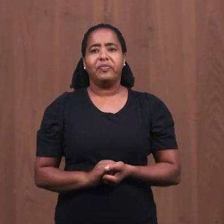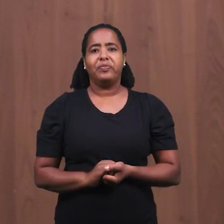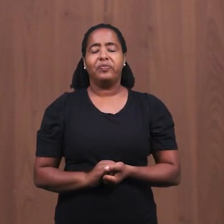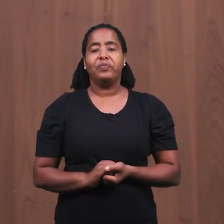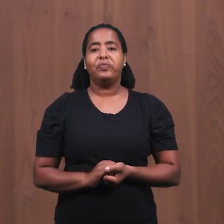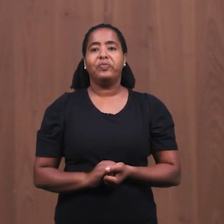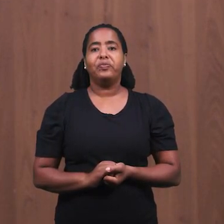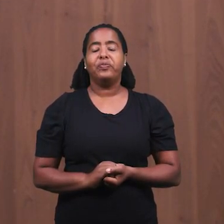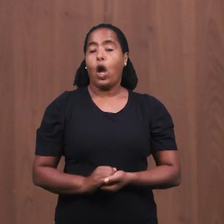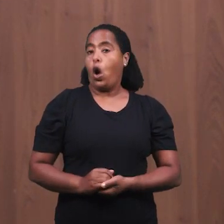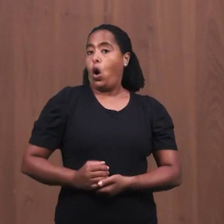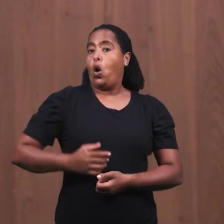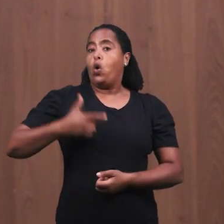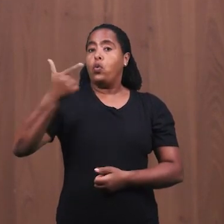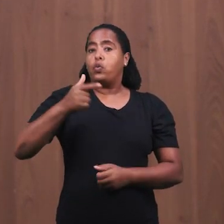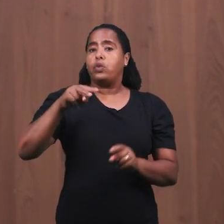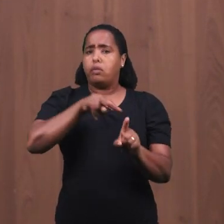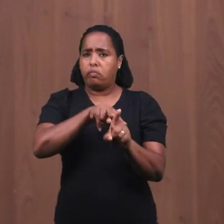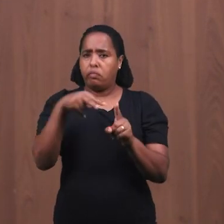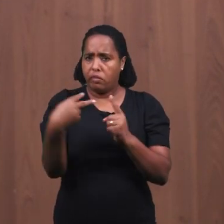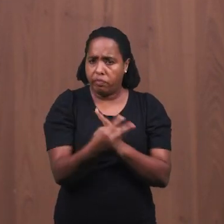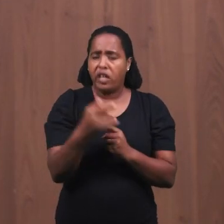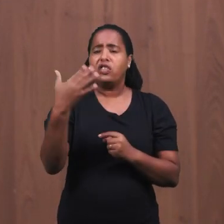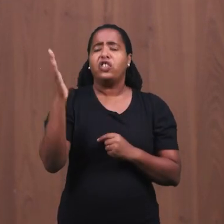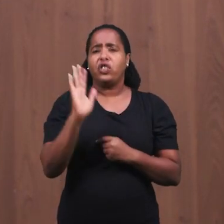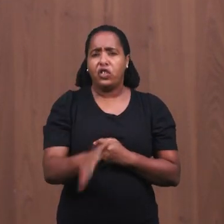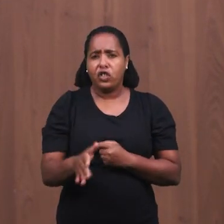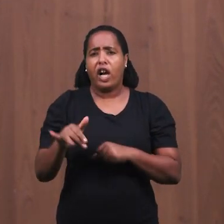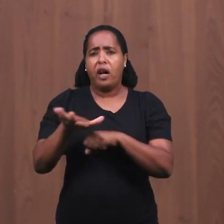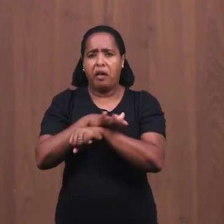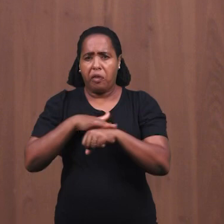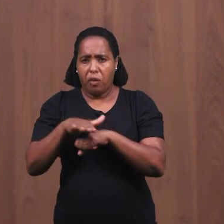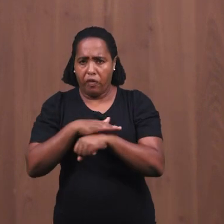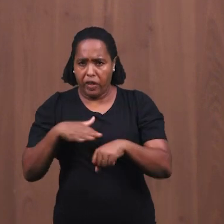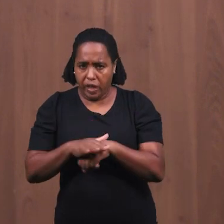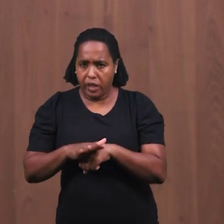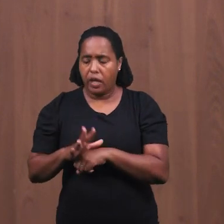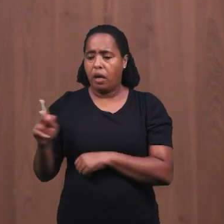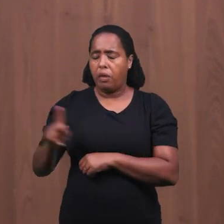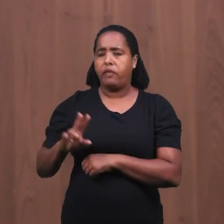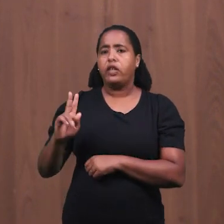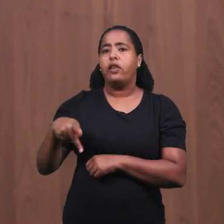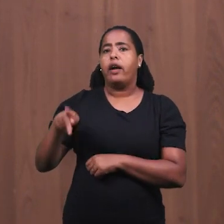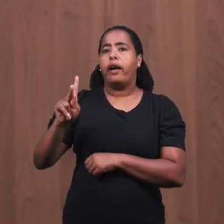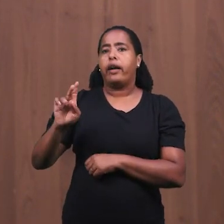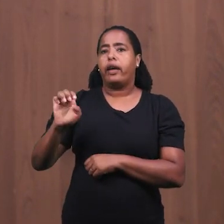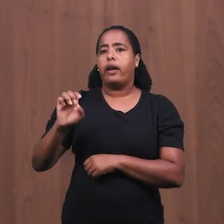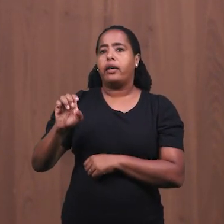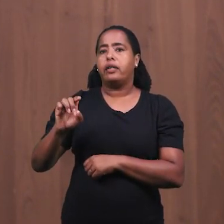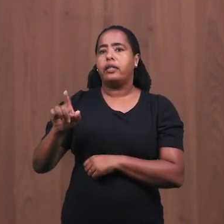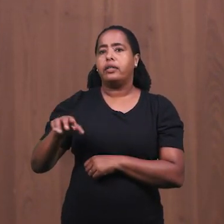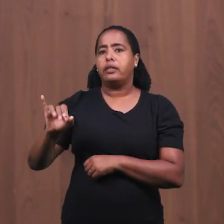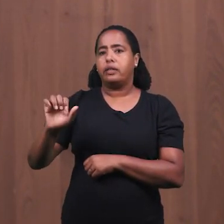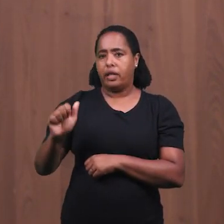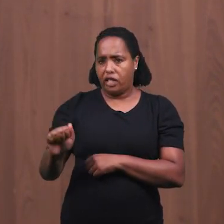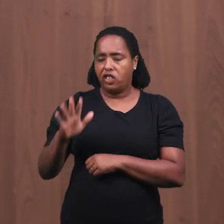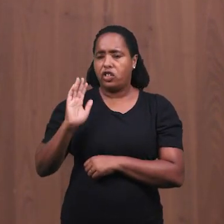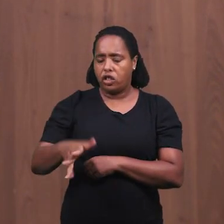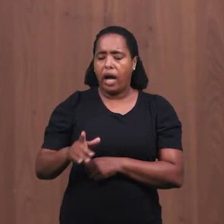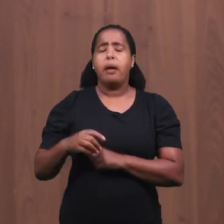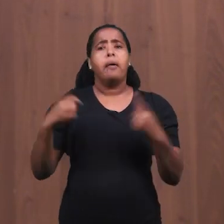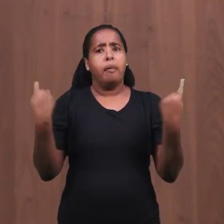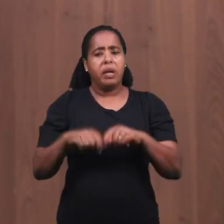segundo aspecto que nós já conversamos e foi apresentado pela professora Késia Nunes é que é necessário ter